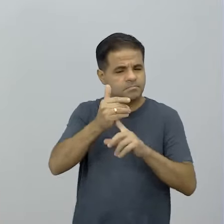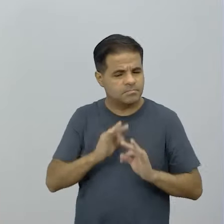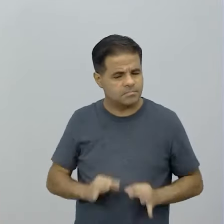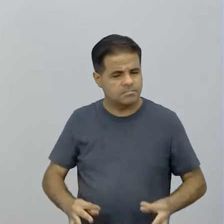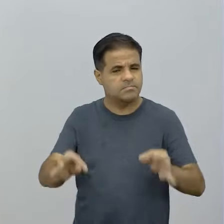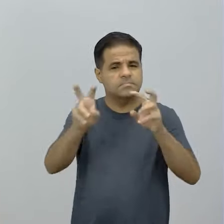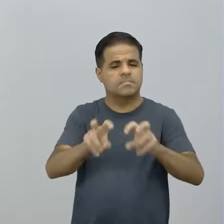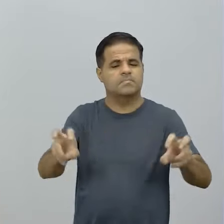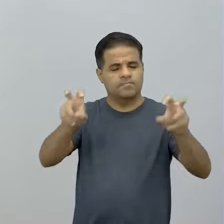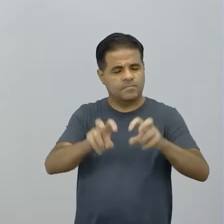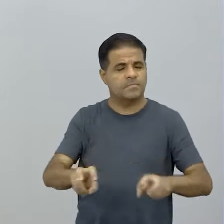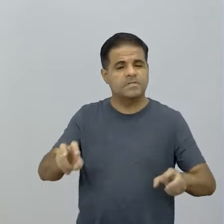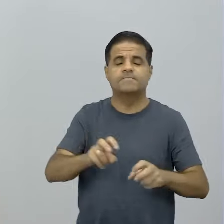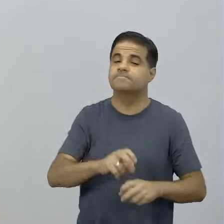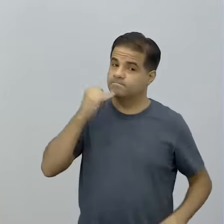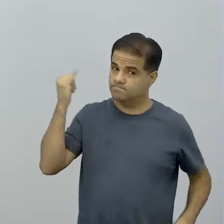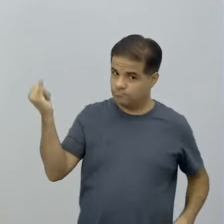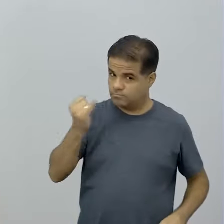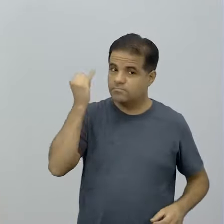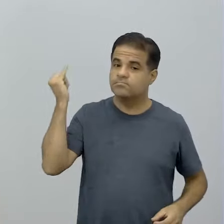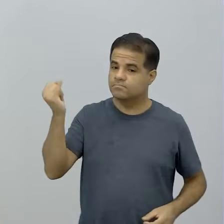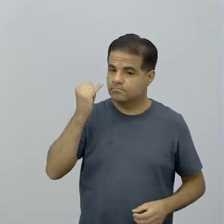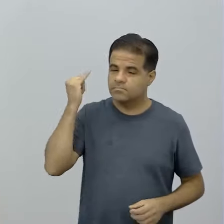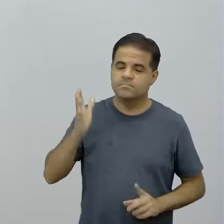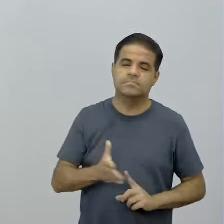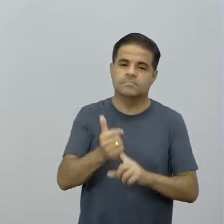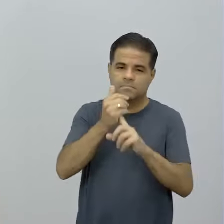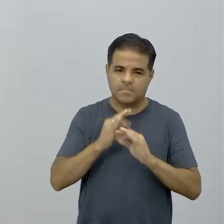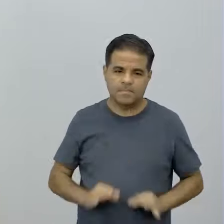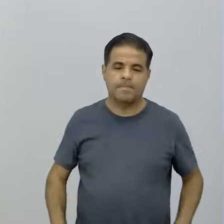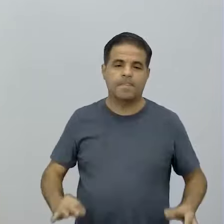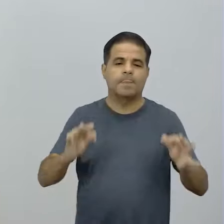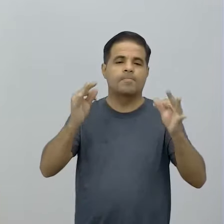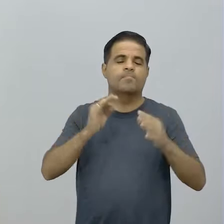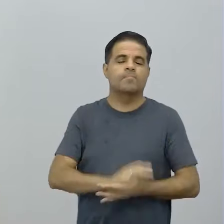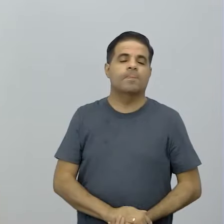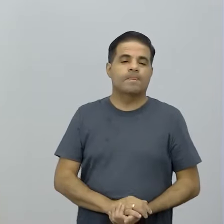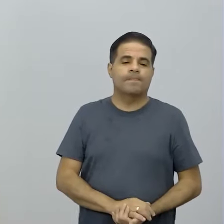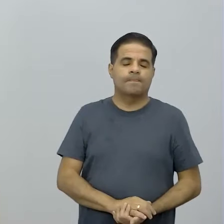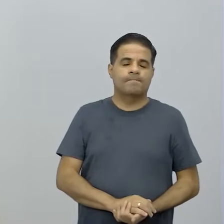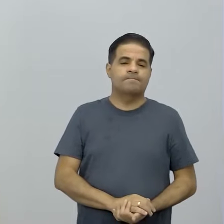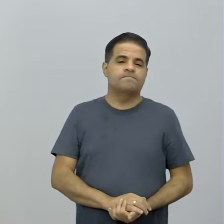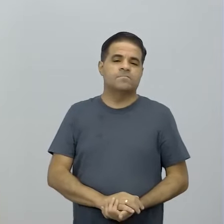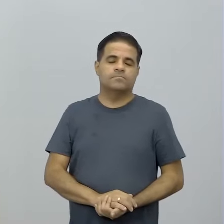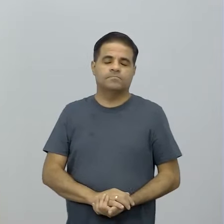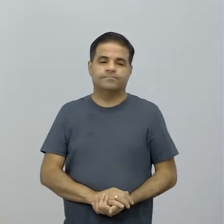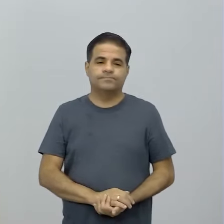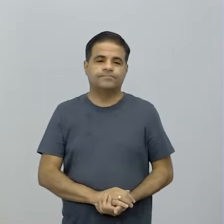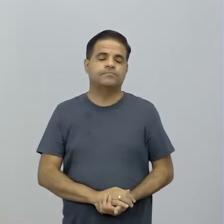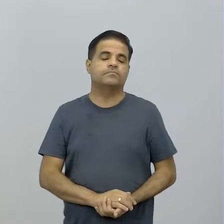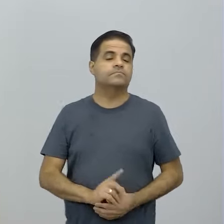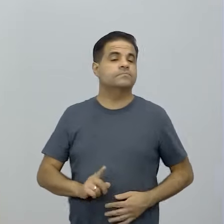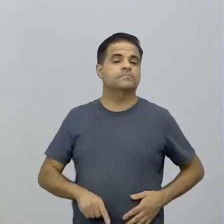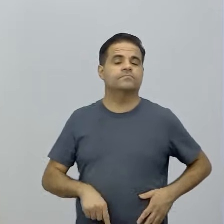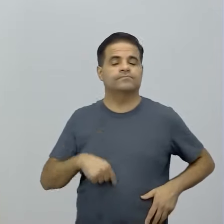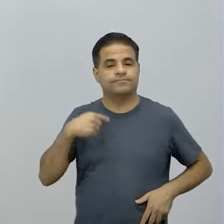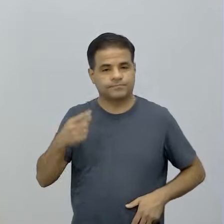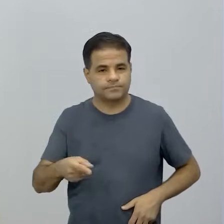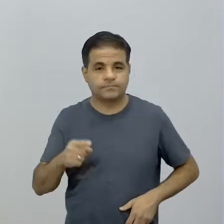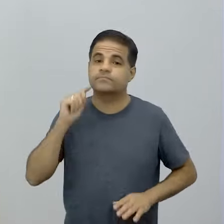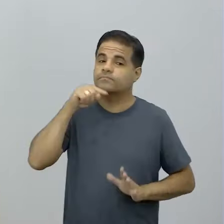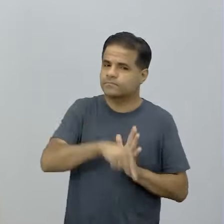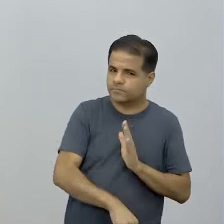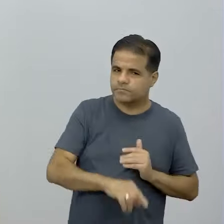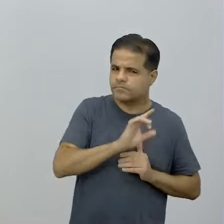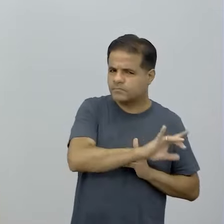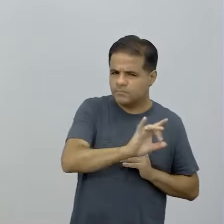tecnologias digitais. Muito importante a questão tecnológica, né? A partir dos momentos do aprofundamento propostos,